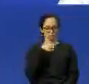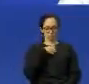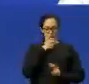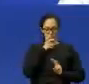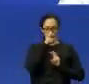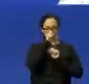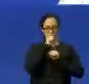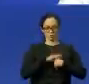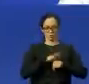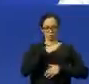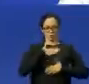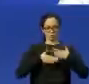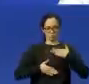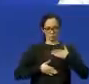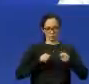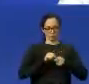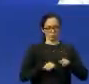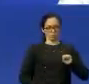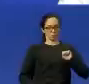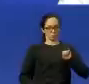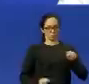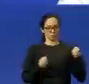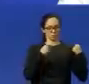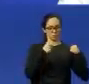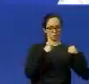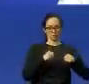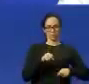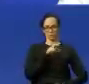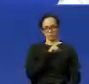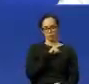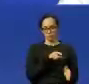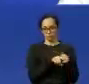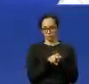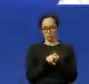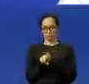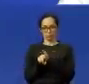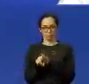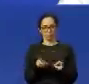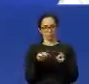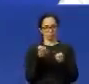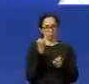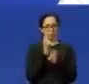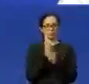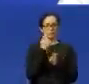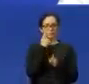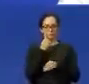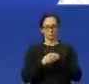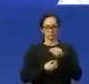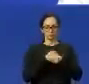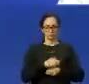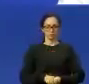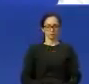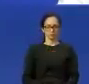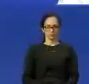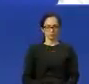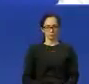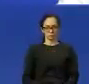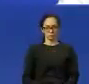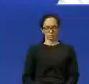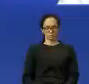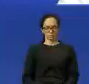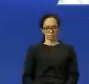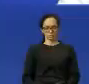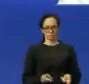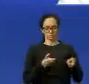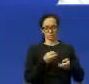benéfico dos exercícios que recomendariam de seus pacientes, quis estudar essa equação e classificou dessa forma. Tem tipo de classificação,